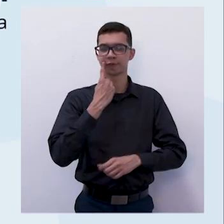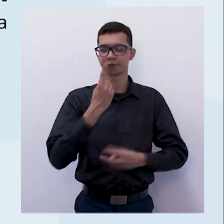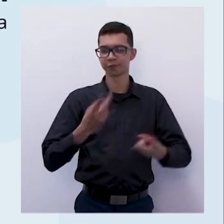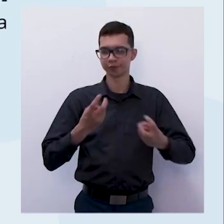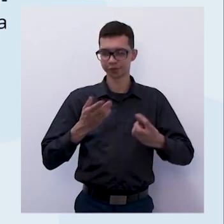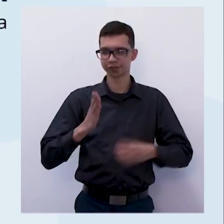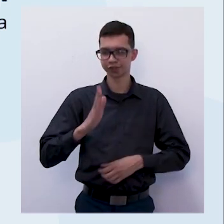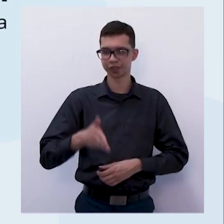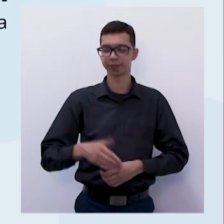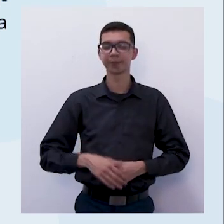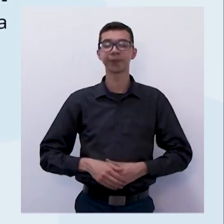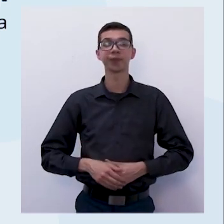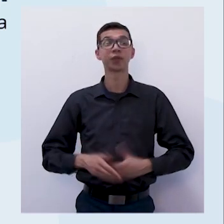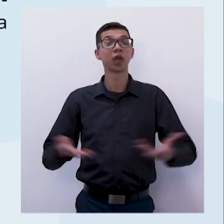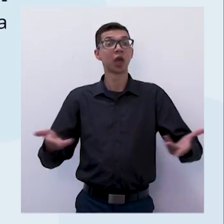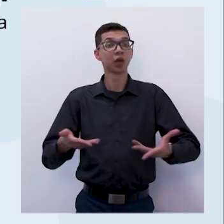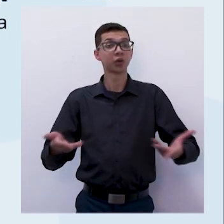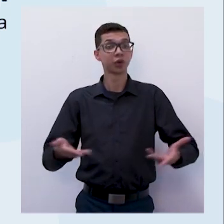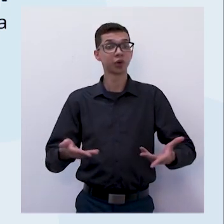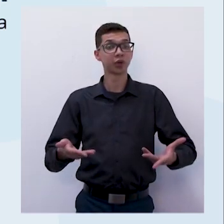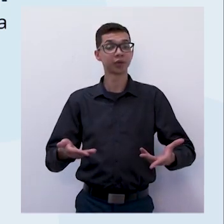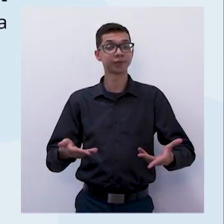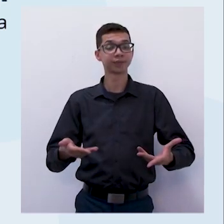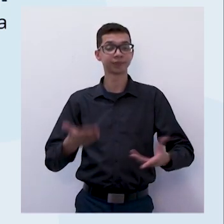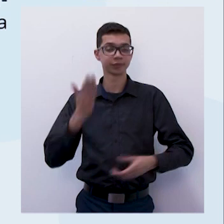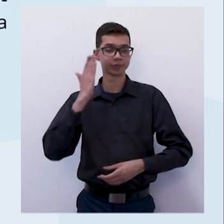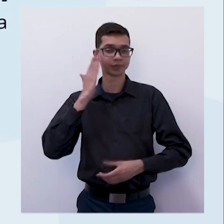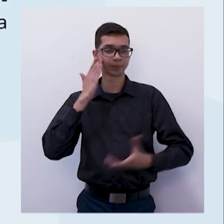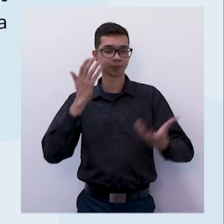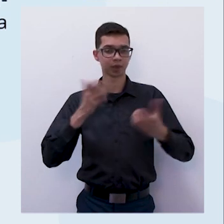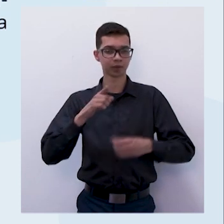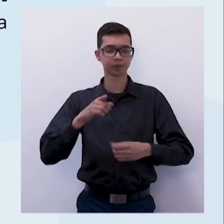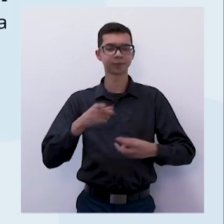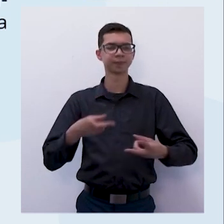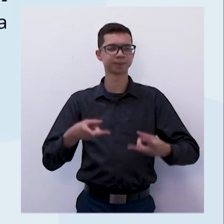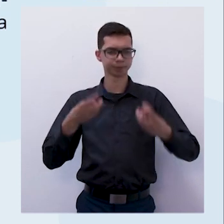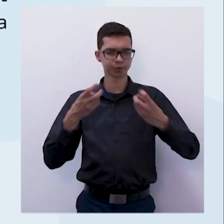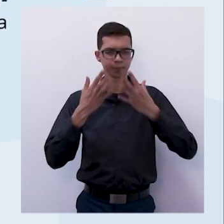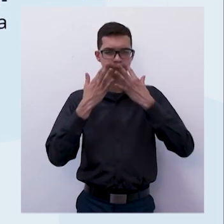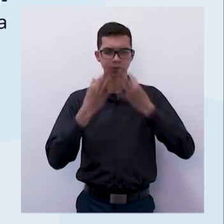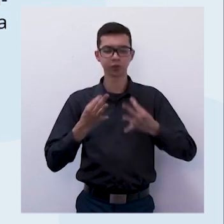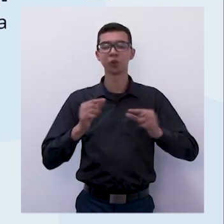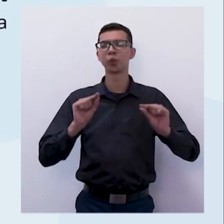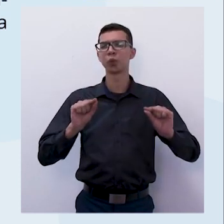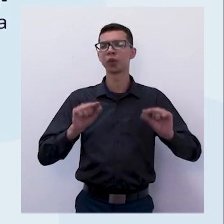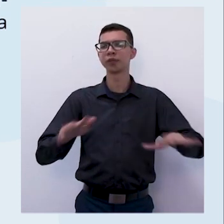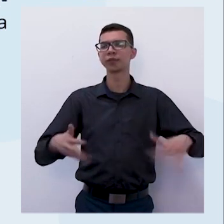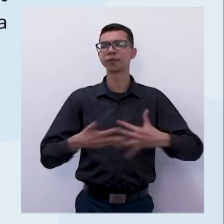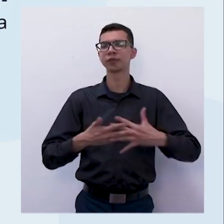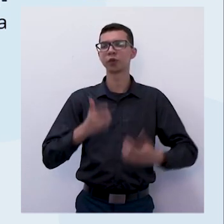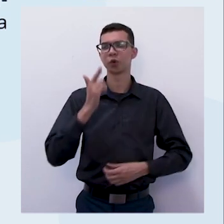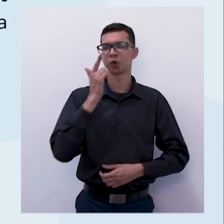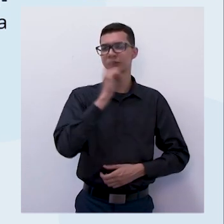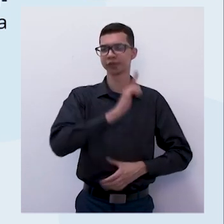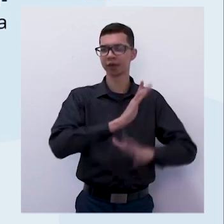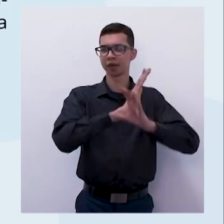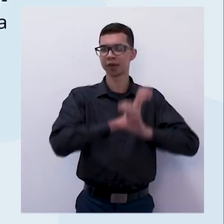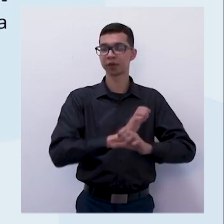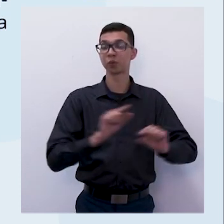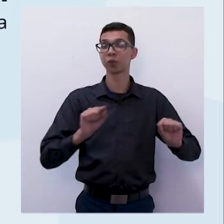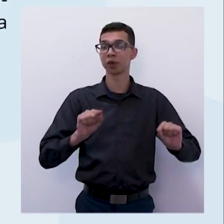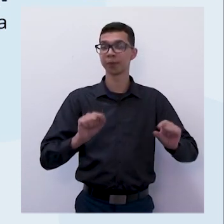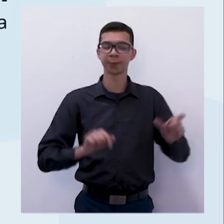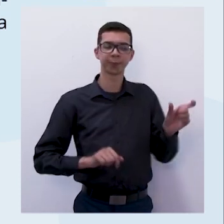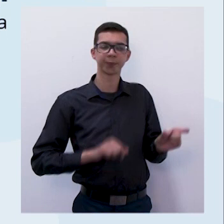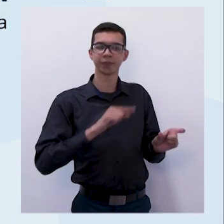conseguiram captar o que caracterizava a cidadania em Esparta, o que um espartano precisava fazer